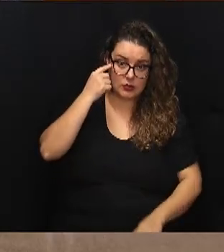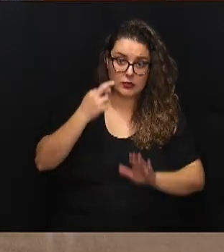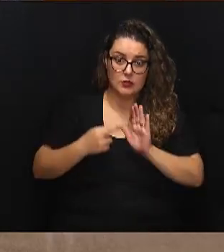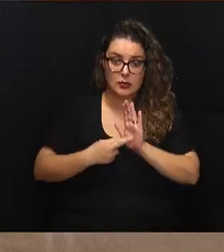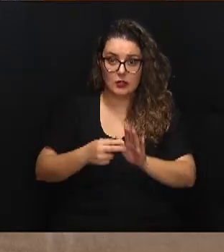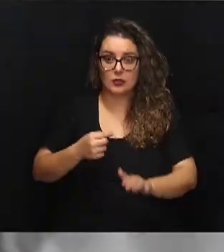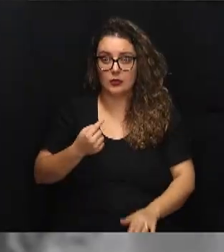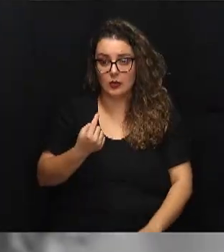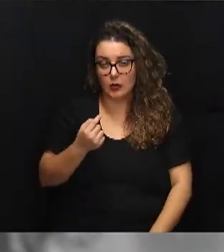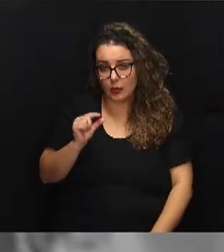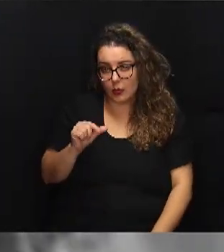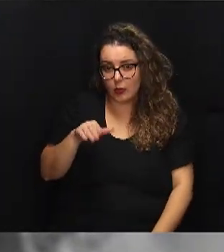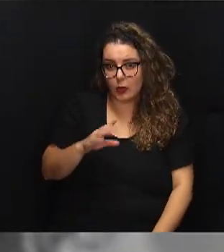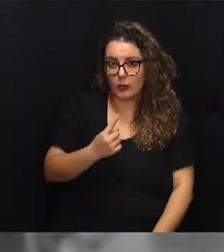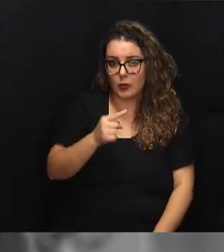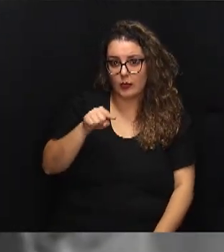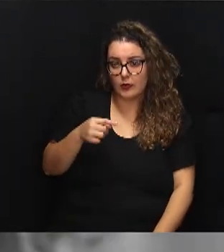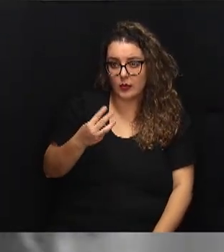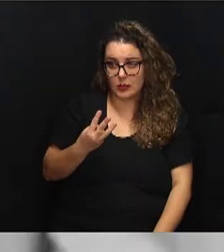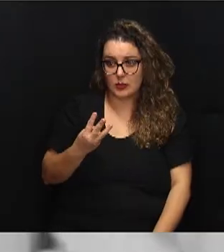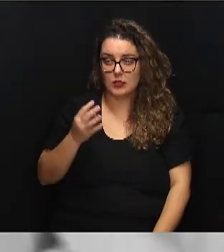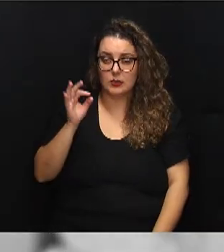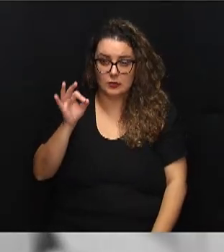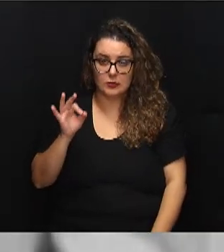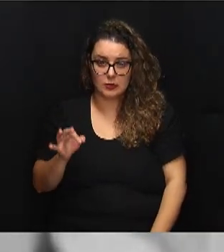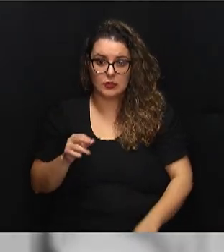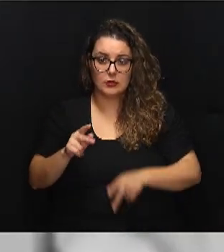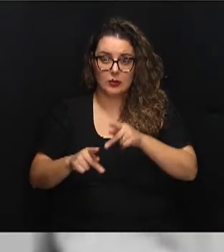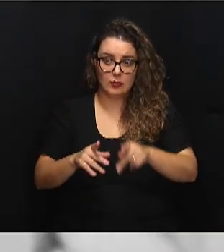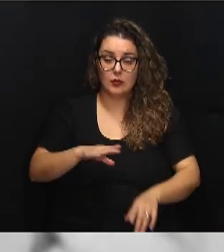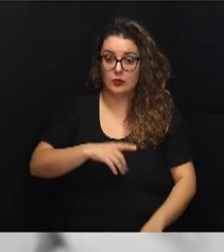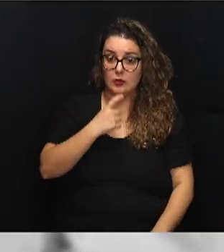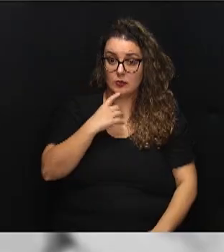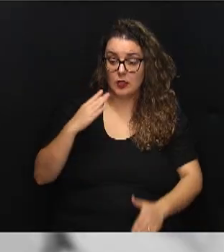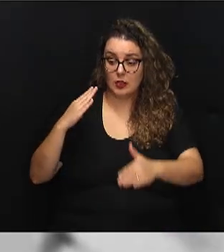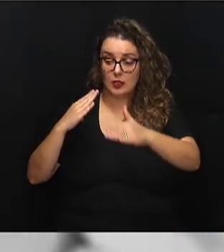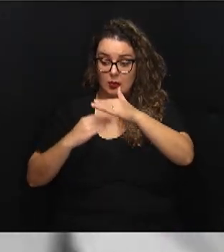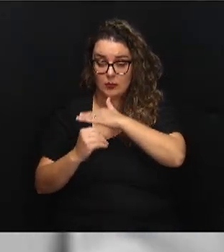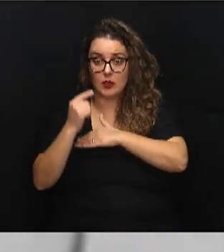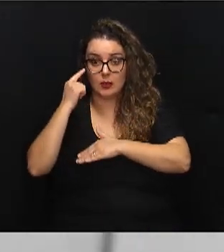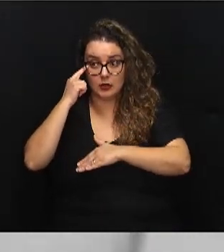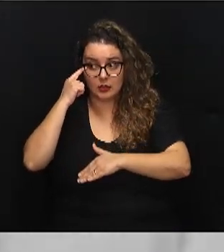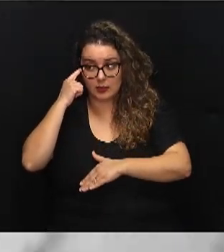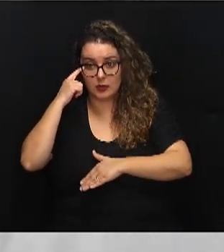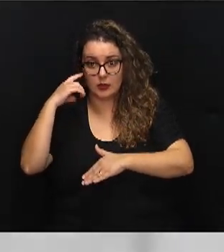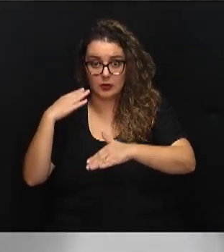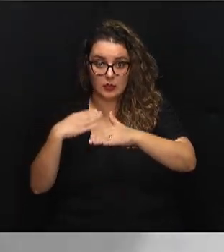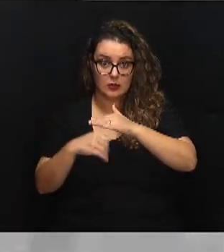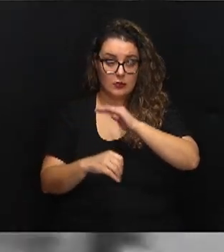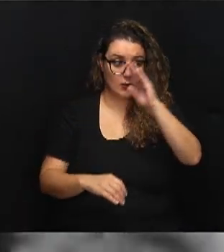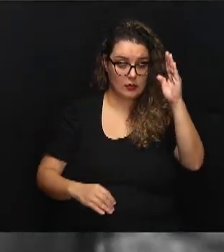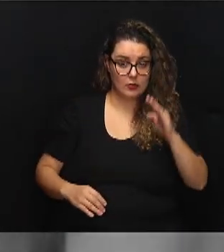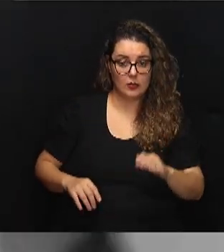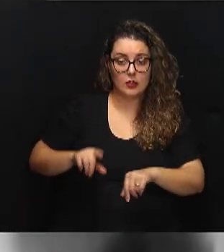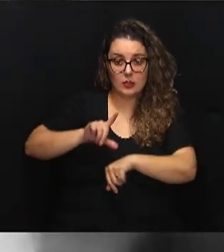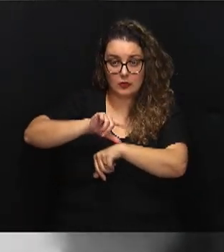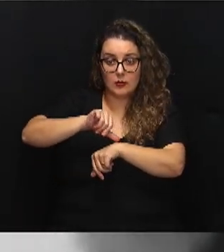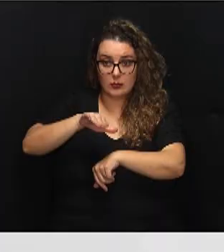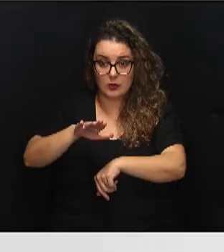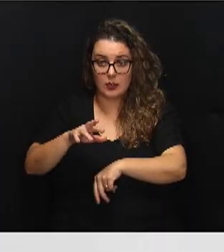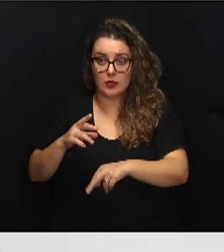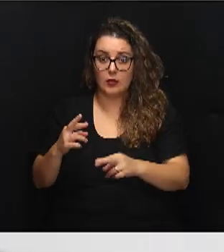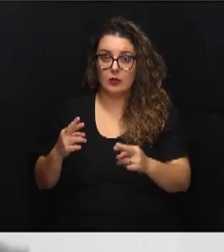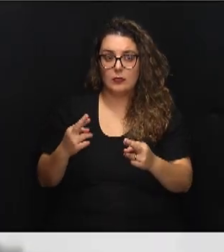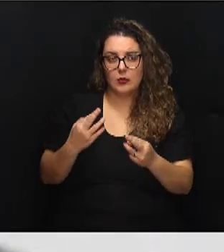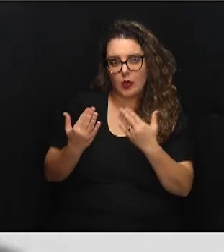de 1,3% da população de Campinas. A imigração japonesa ela foi mais tardia em relação às